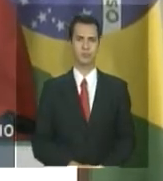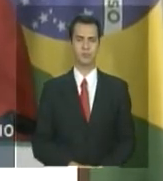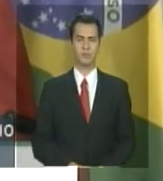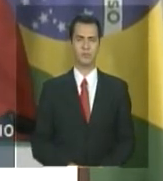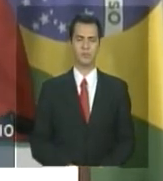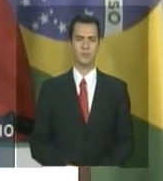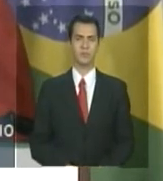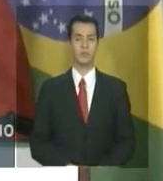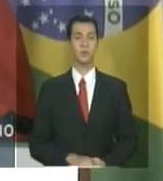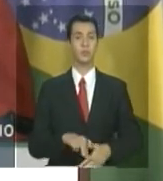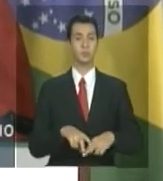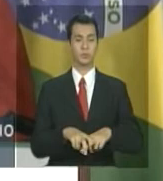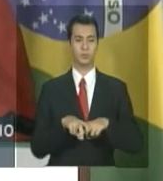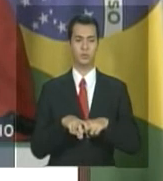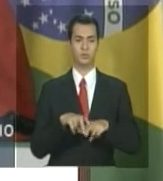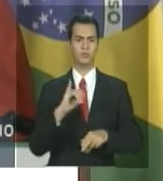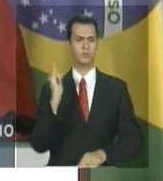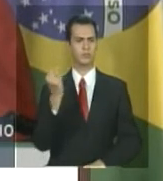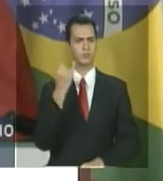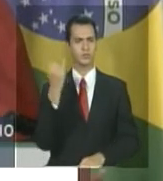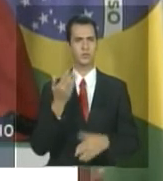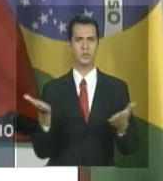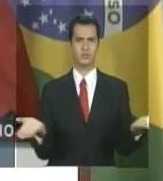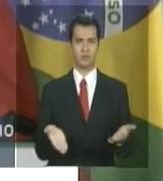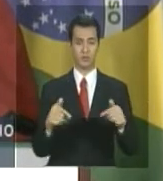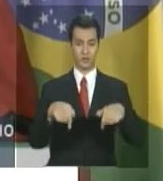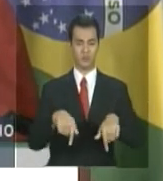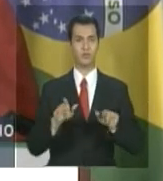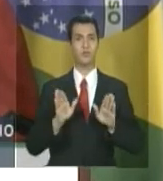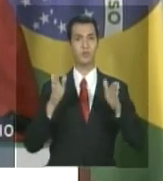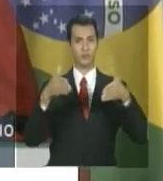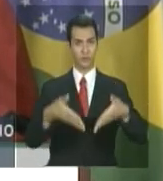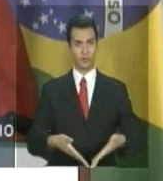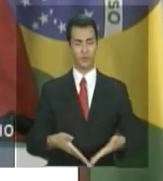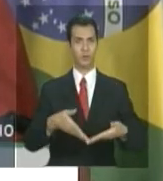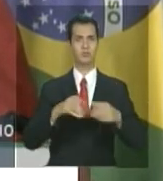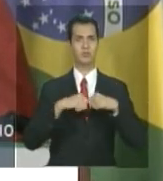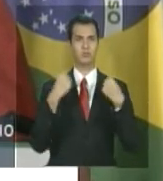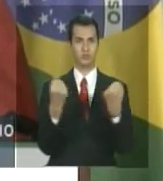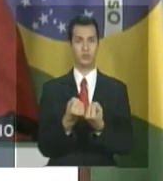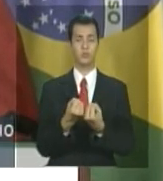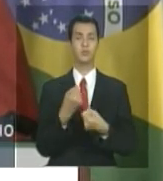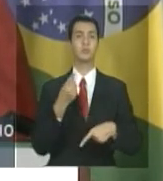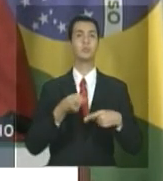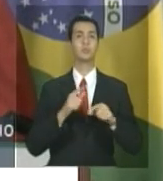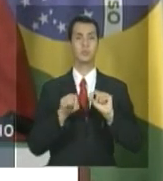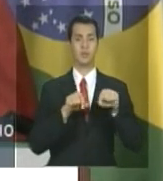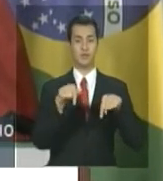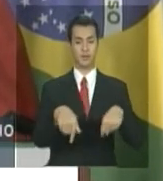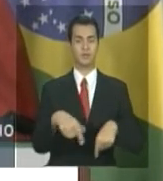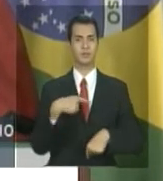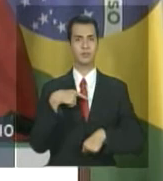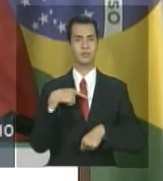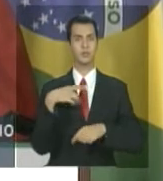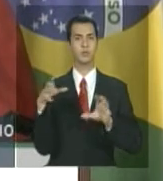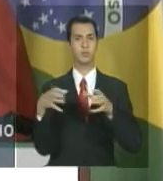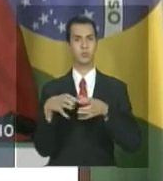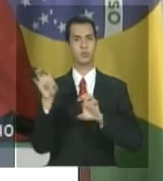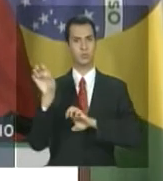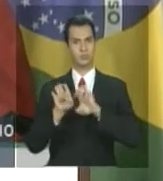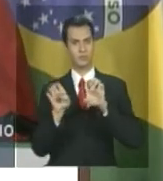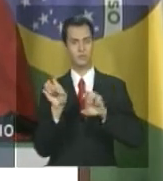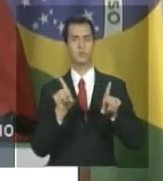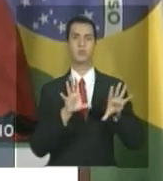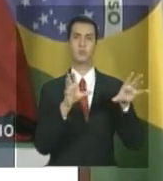importância desse fórum, que reúne a comunidade empresarial, acadêmica e governamental, e que